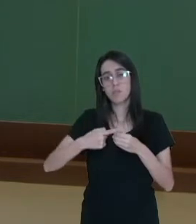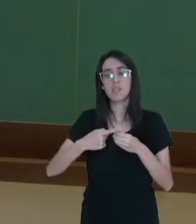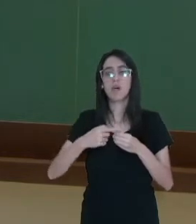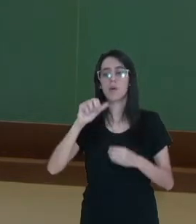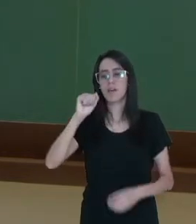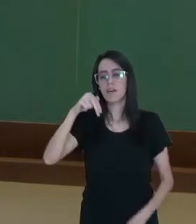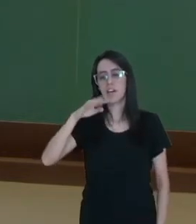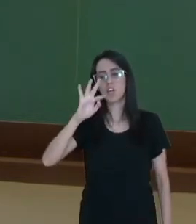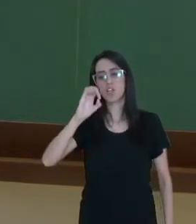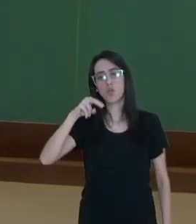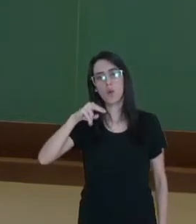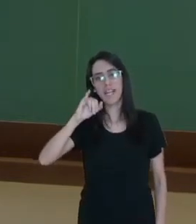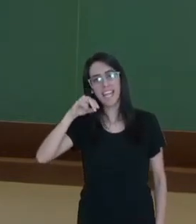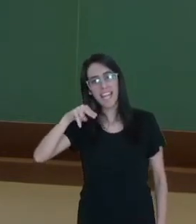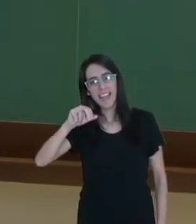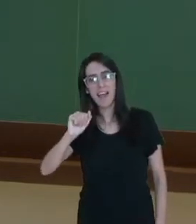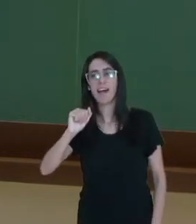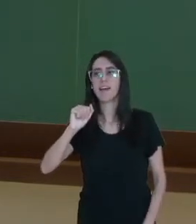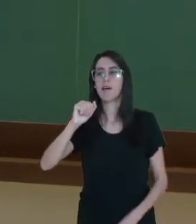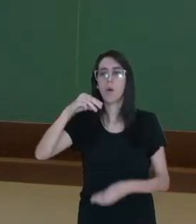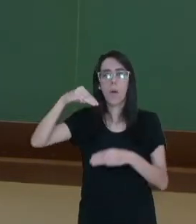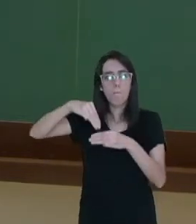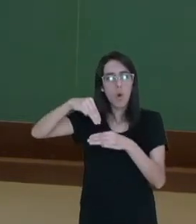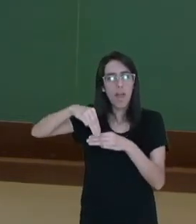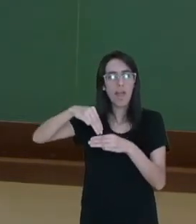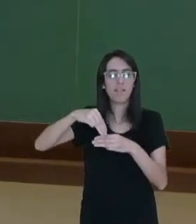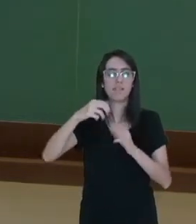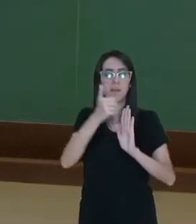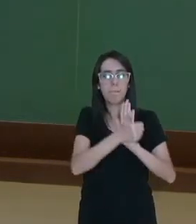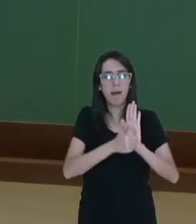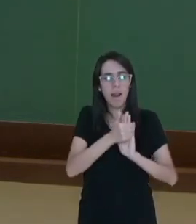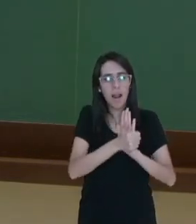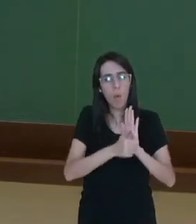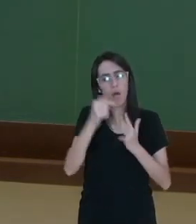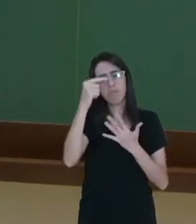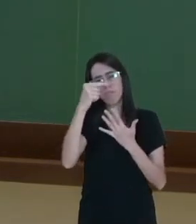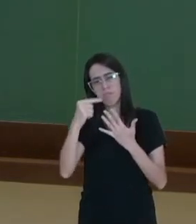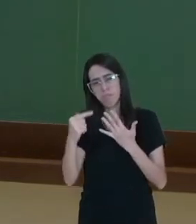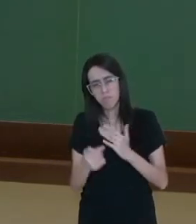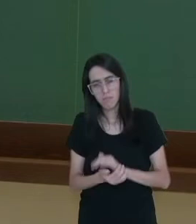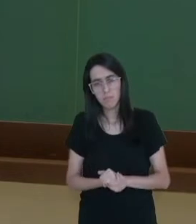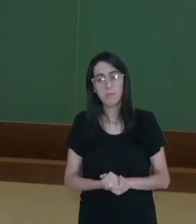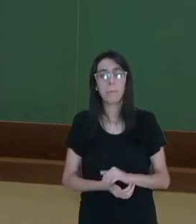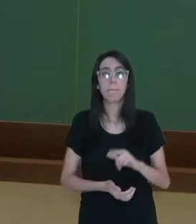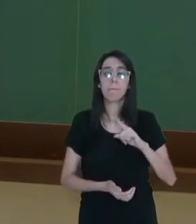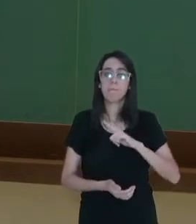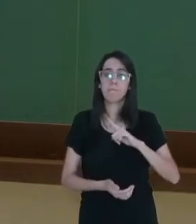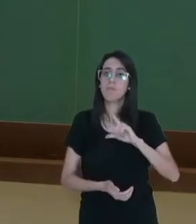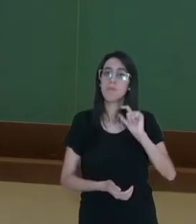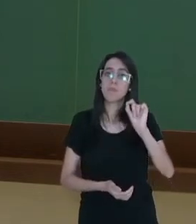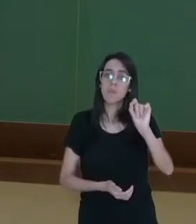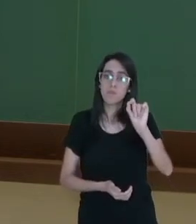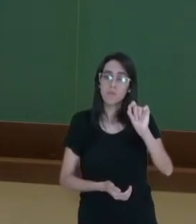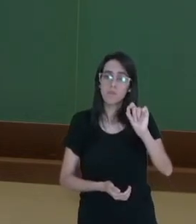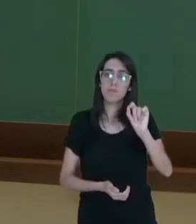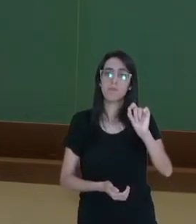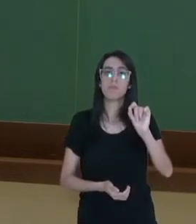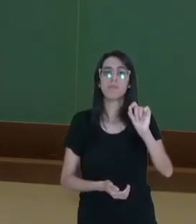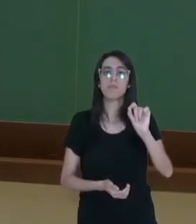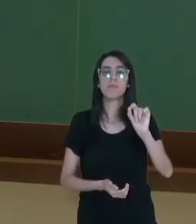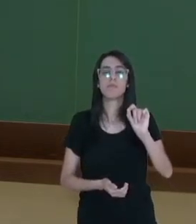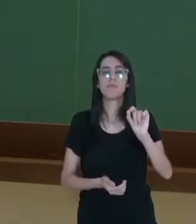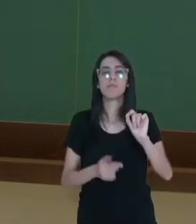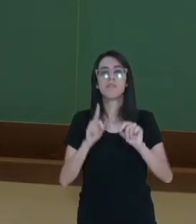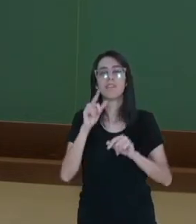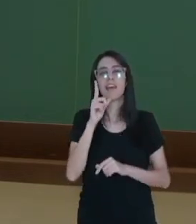Antonina, Morretes, Paranaguá, e essas áreas tendo sido influenciadas diretamente pela